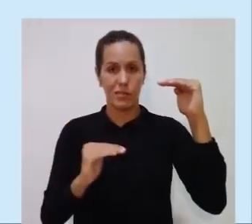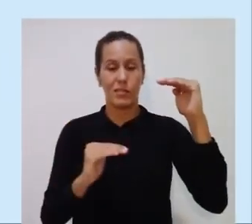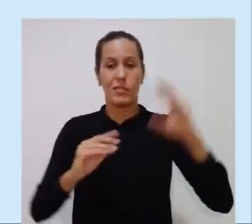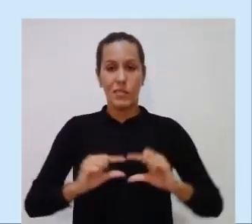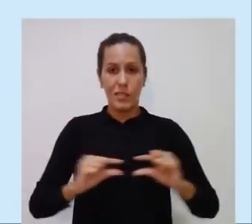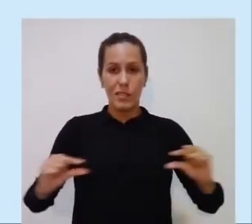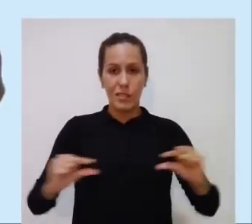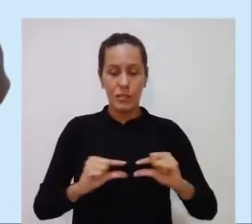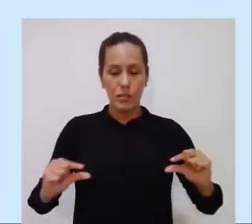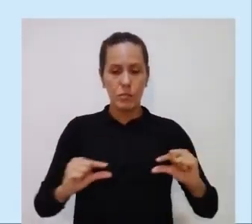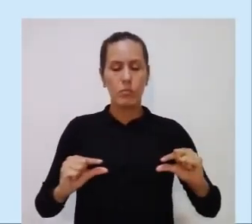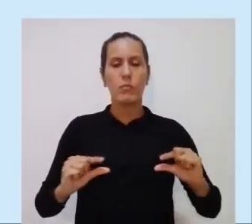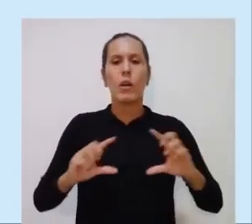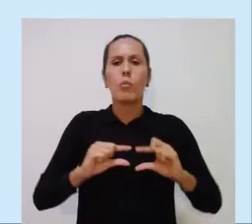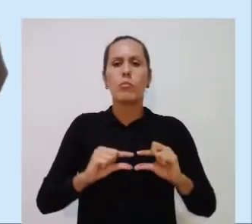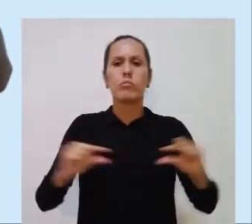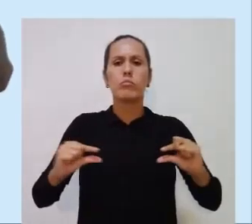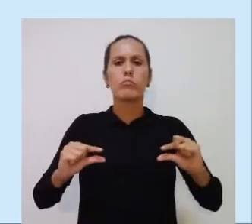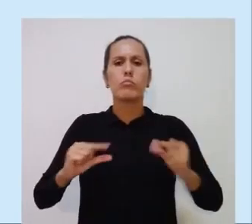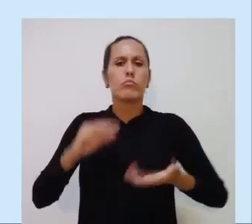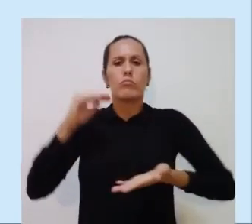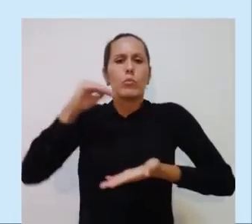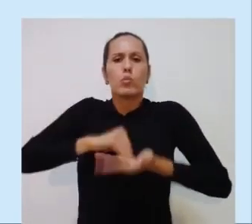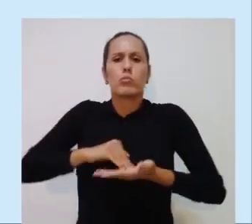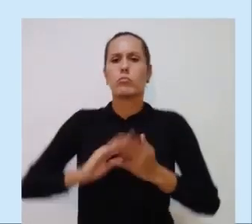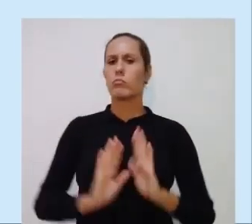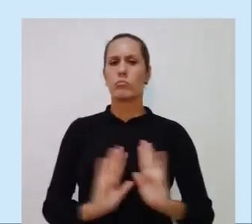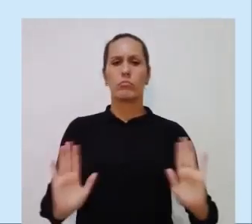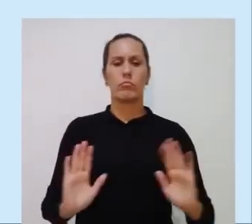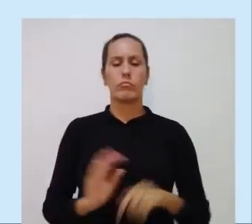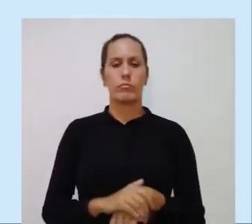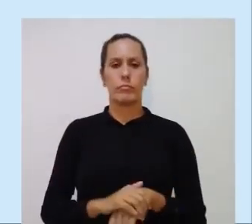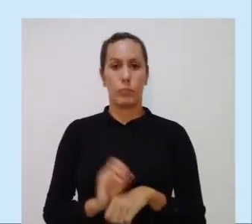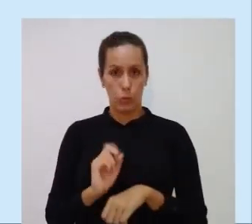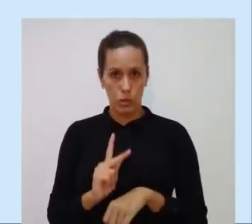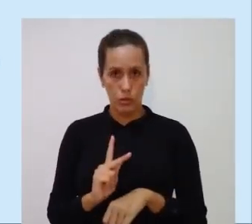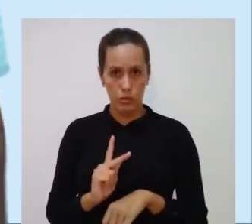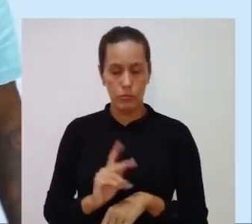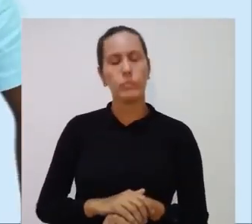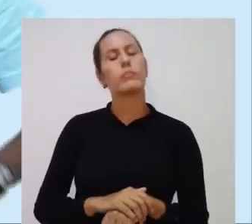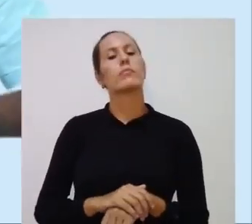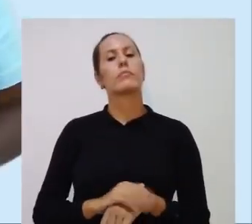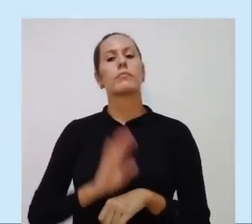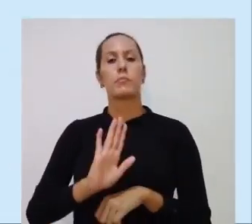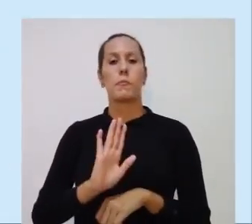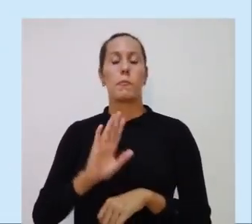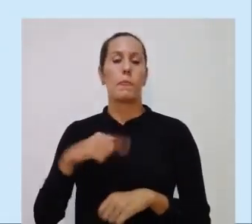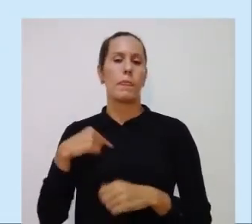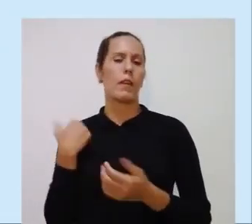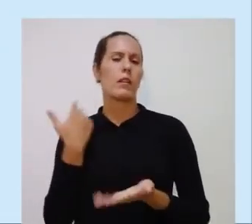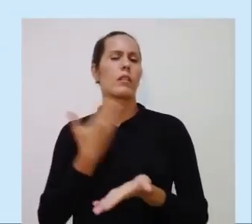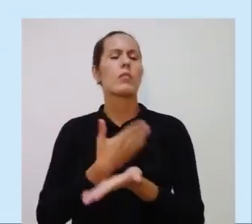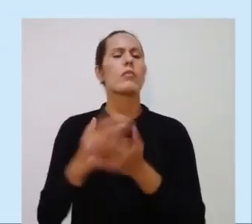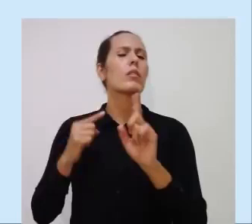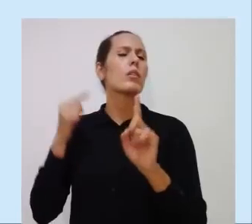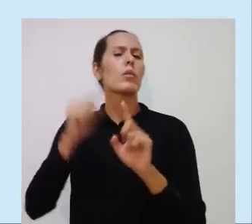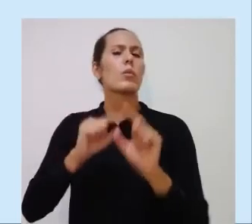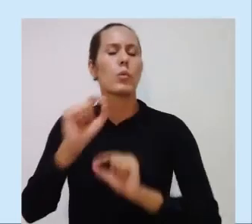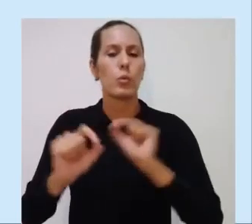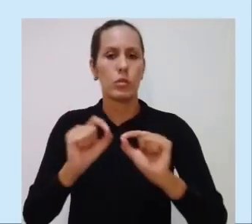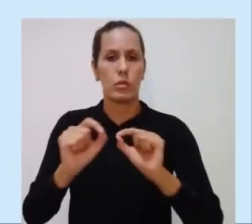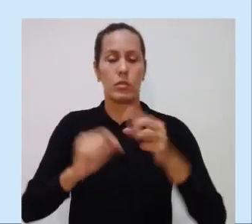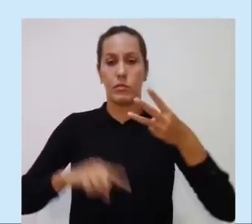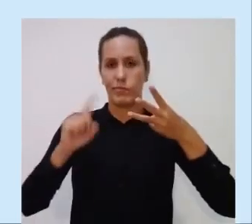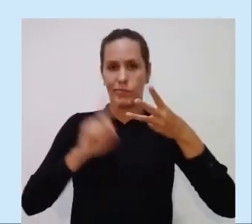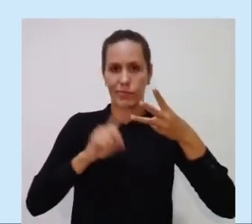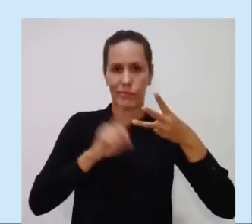e Normal Fault vai ser aquela parte mais no assoalho. Ok, gente? Vamos lá. Gente, nós vamos chegar agora no ponto